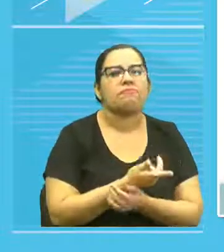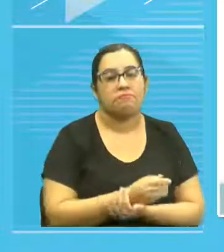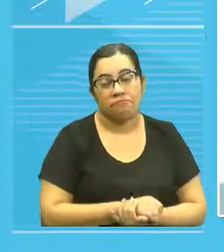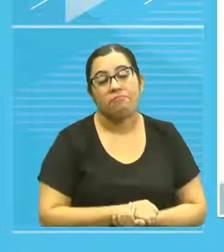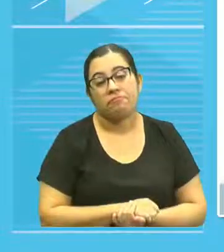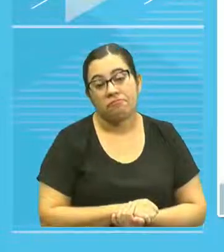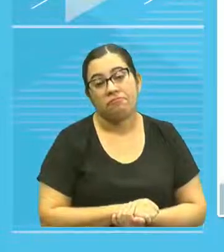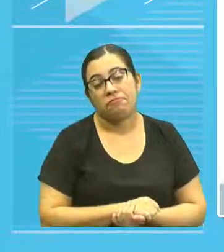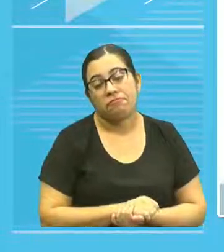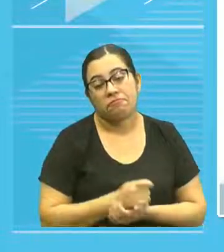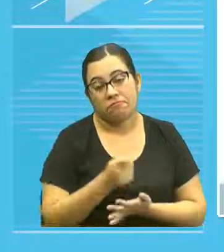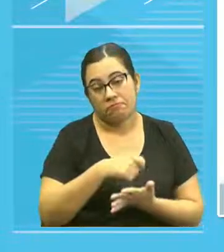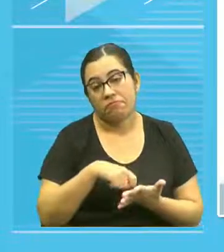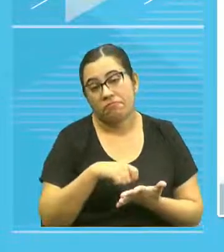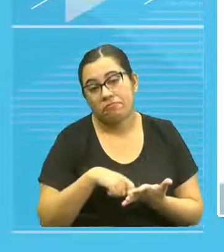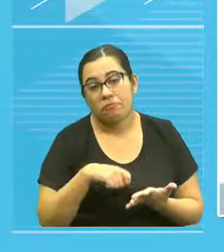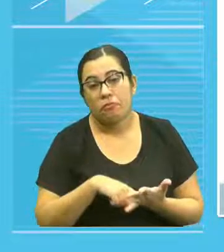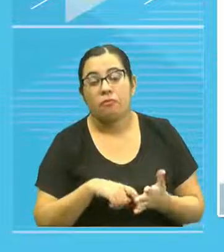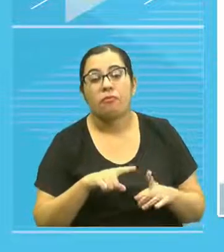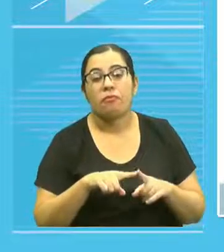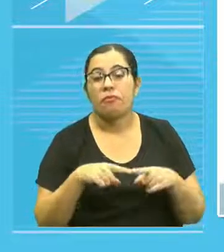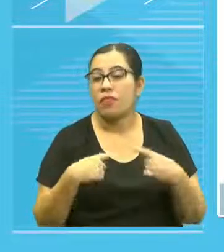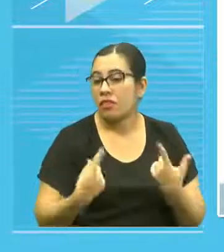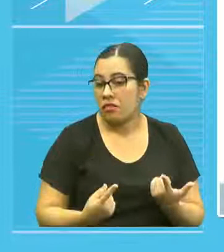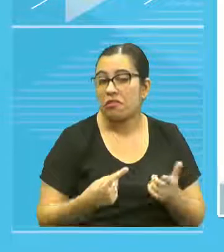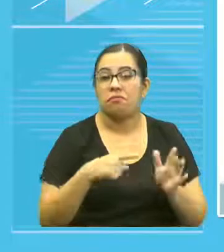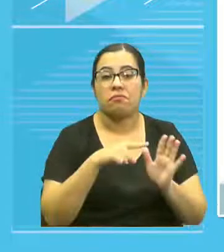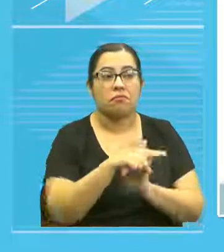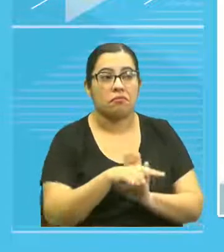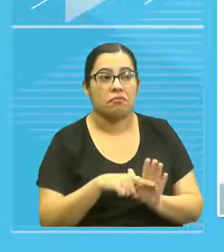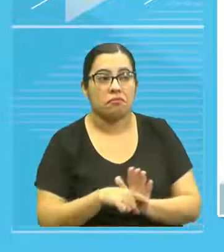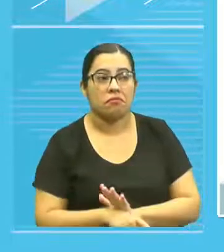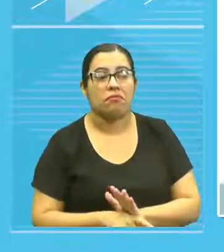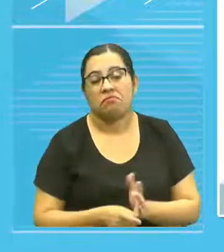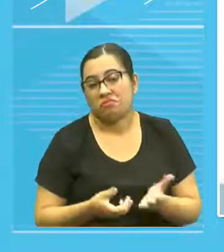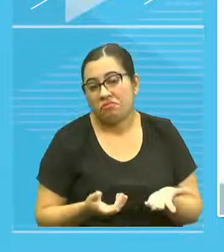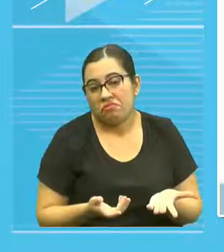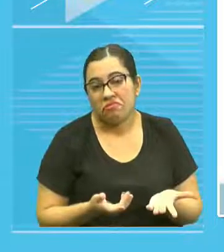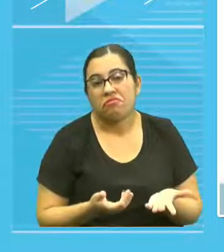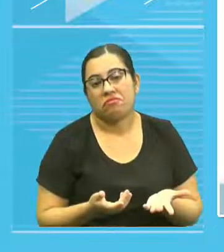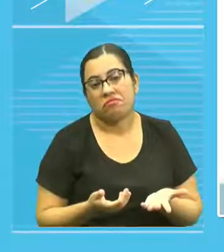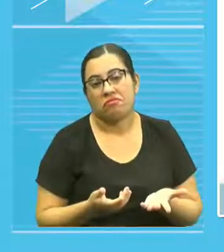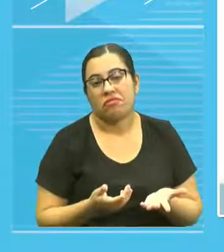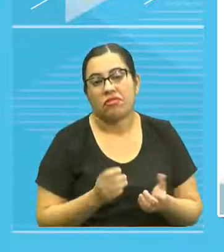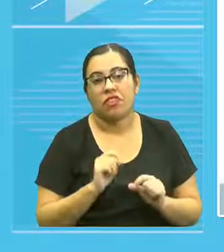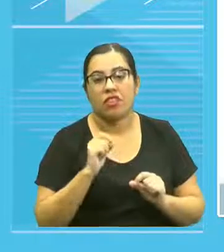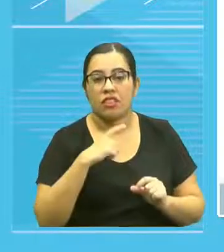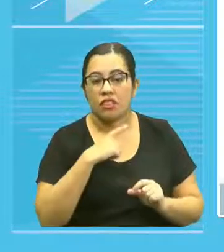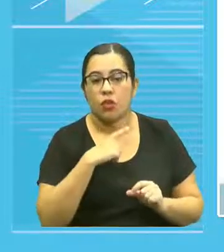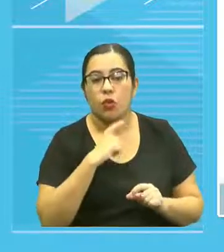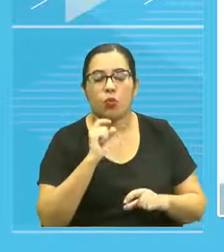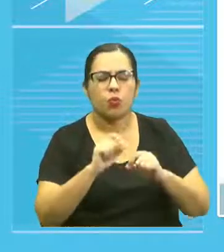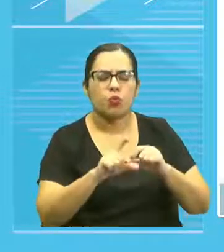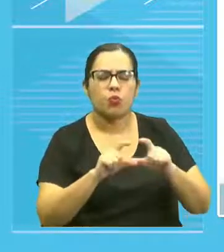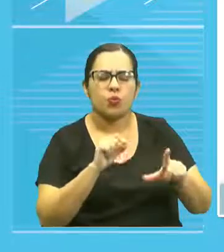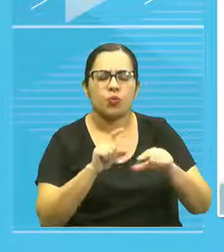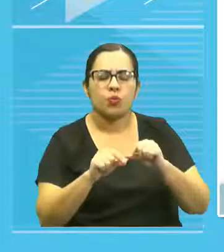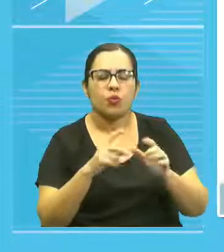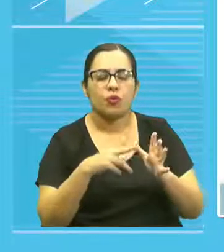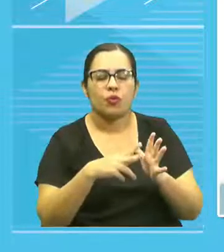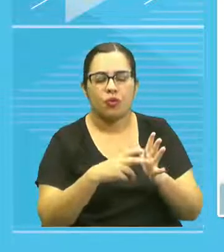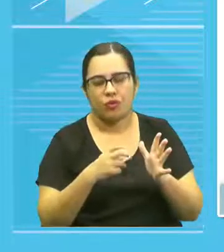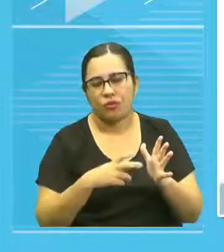de ortografia mas se bem que a banca examinadora vai enquadrar essas parônimas na escolha